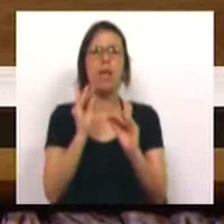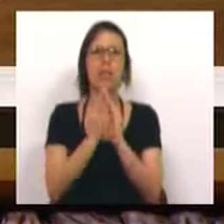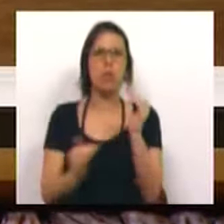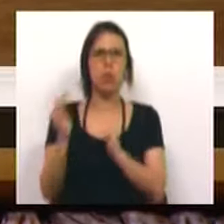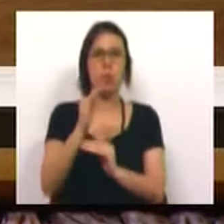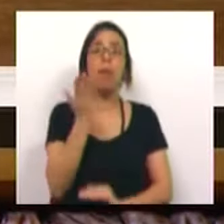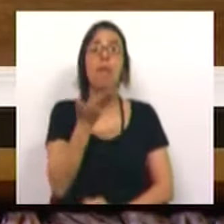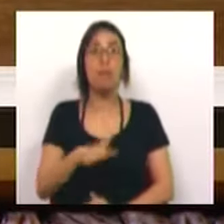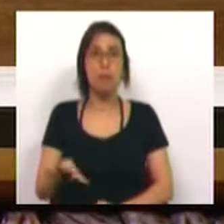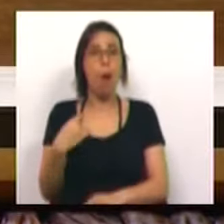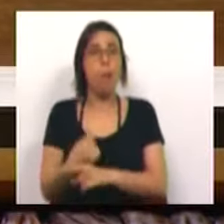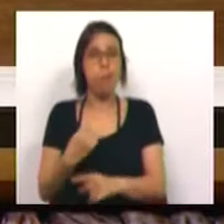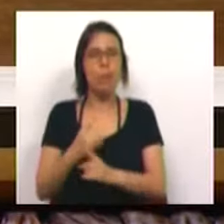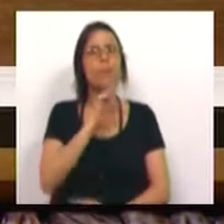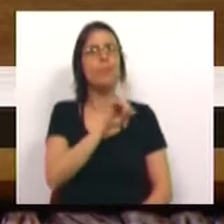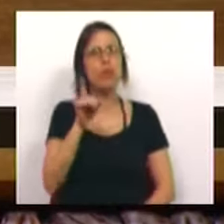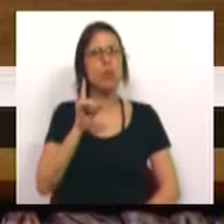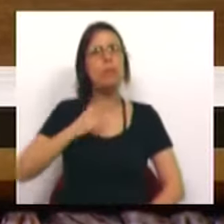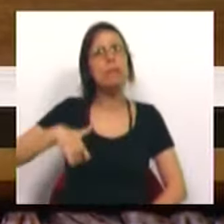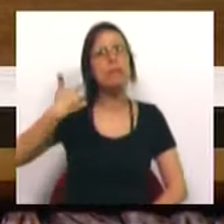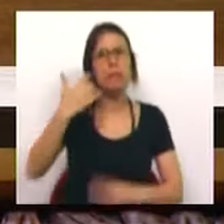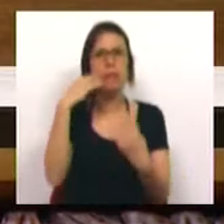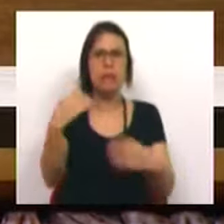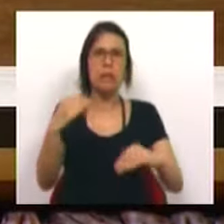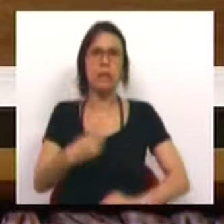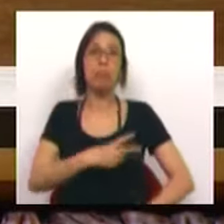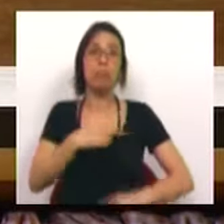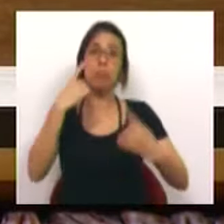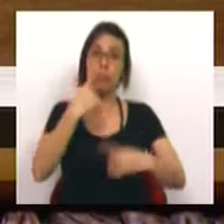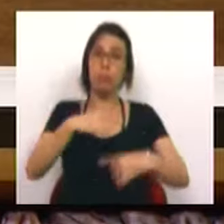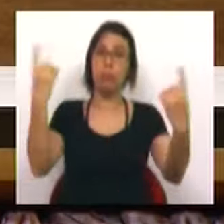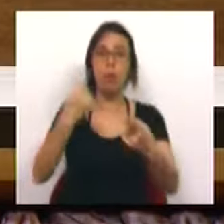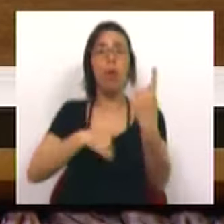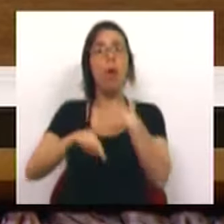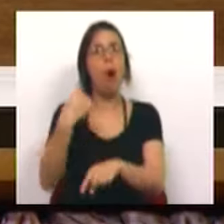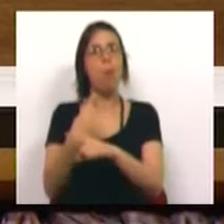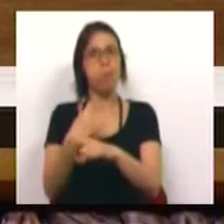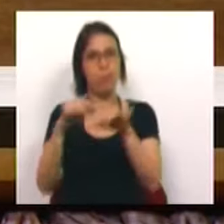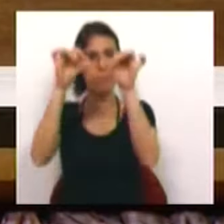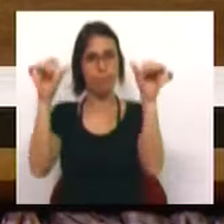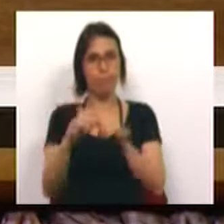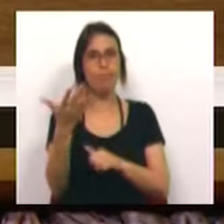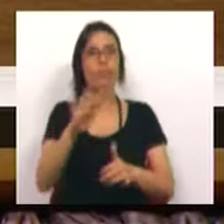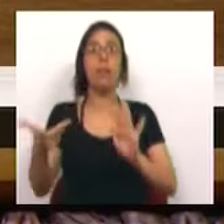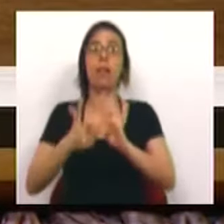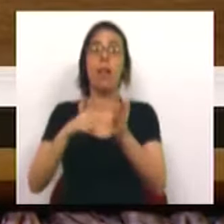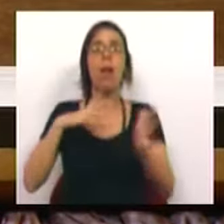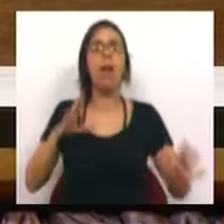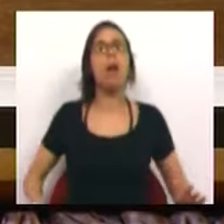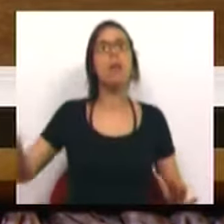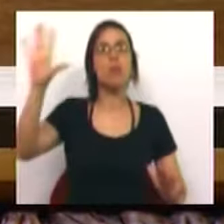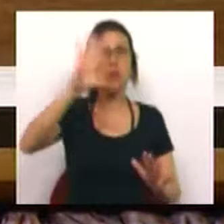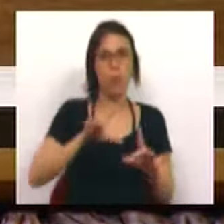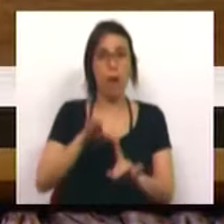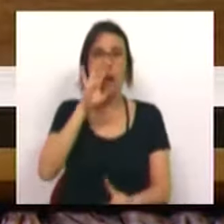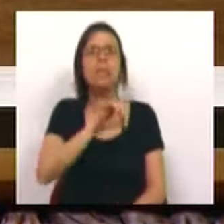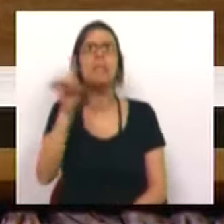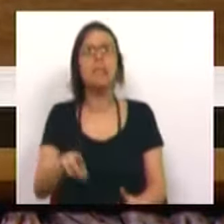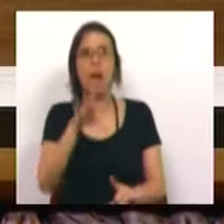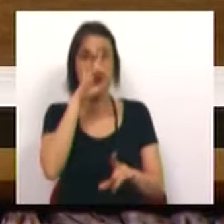superior e a ciência. São questões estruturantes para o ensino superior público e também para o sistema científico e técnico nacional. Se o